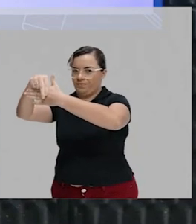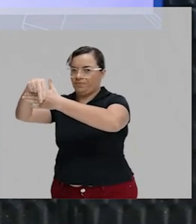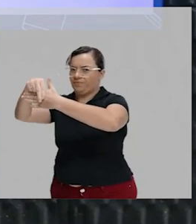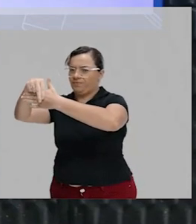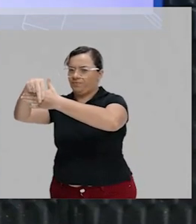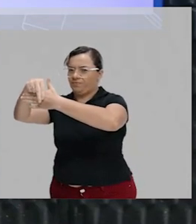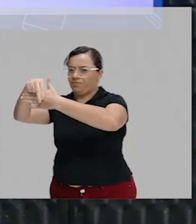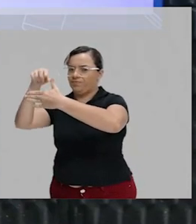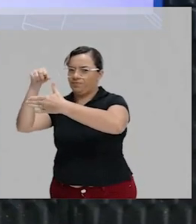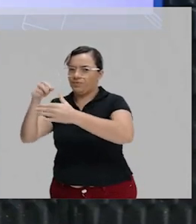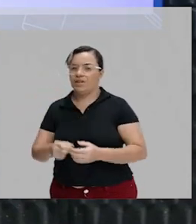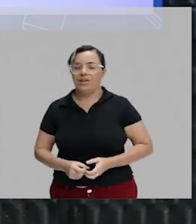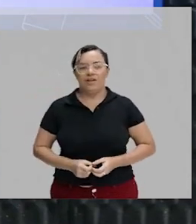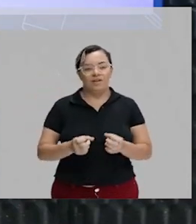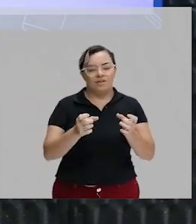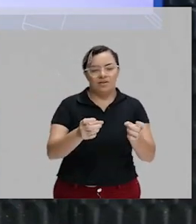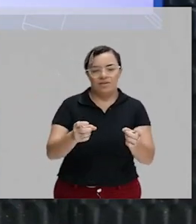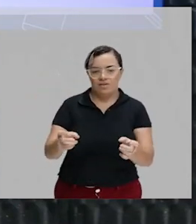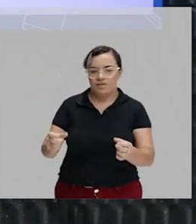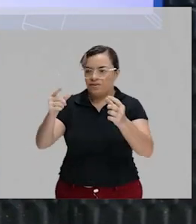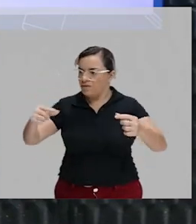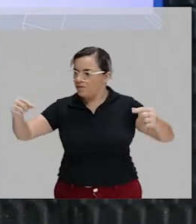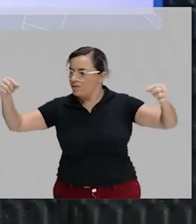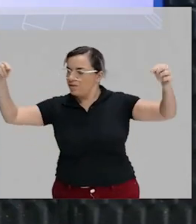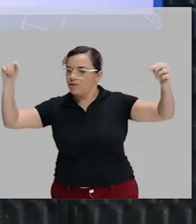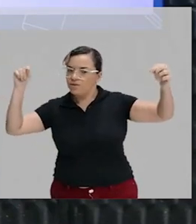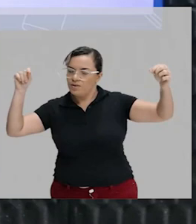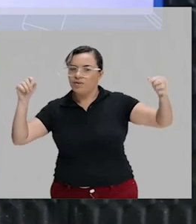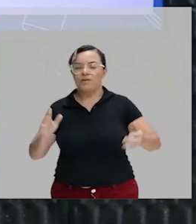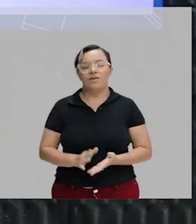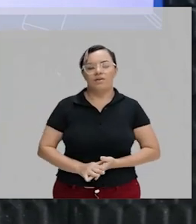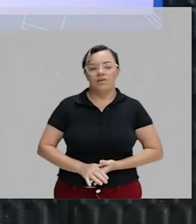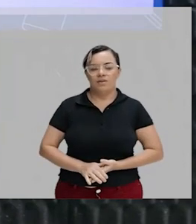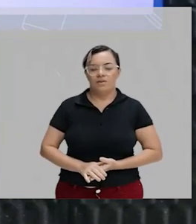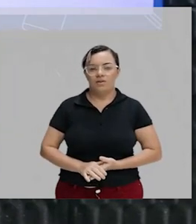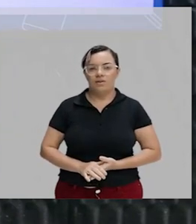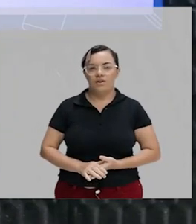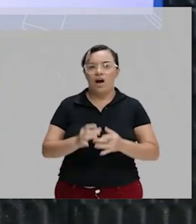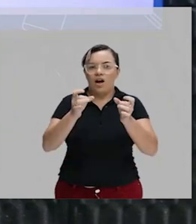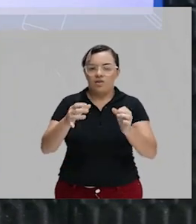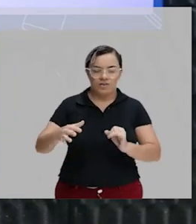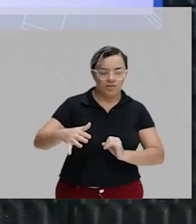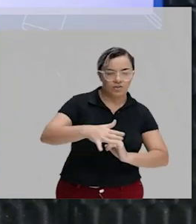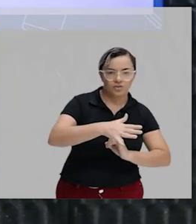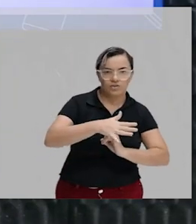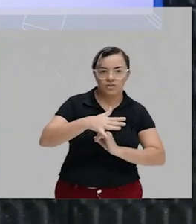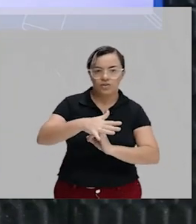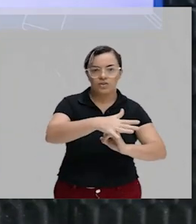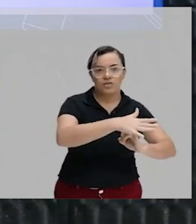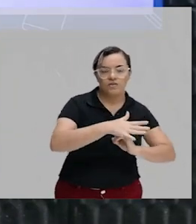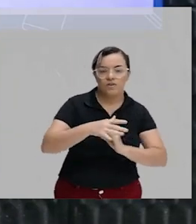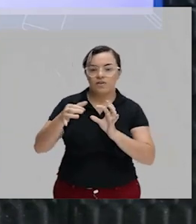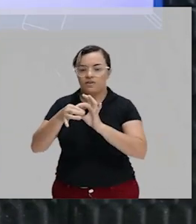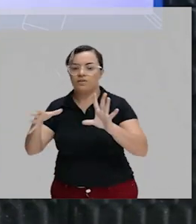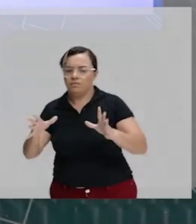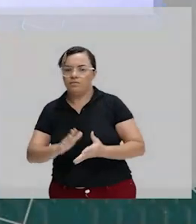né era assim que se vendia pendurados em cordas chamados de cordéis e vendidos em feiras livres tá tá certo Então